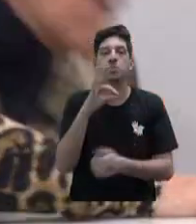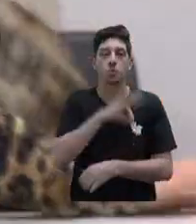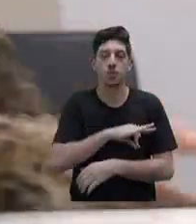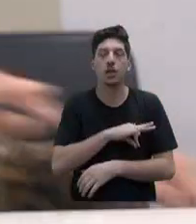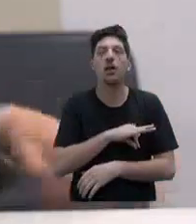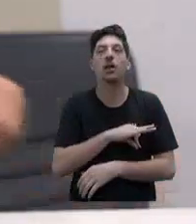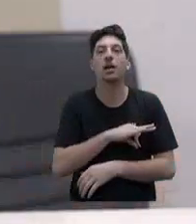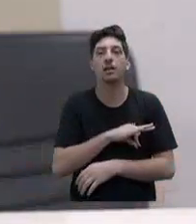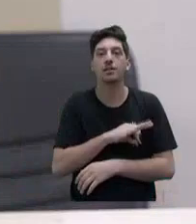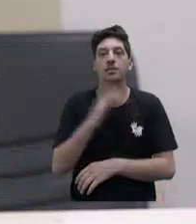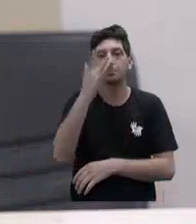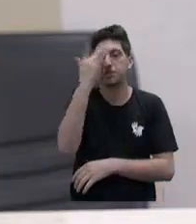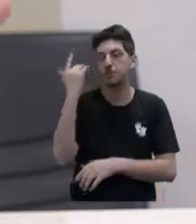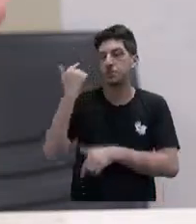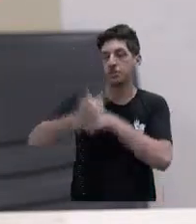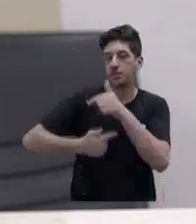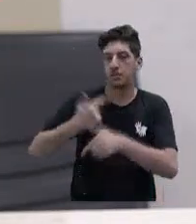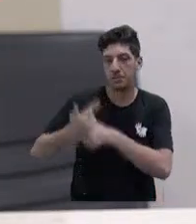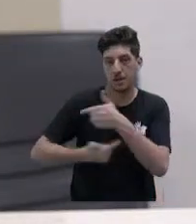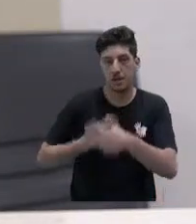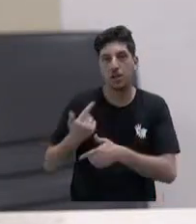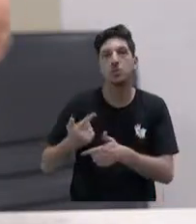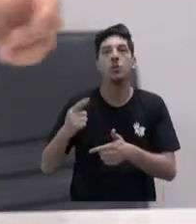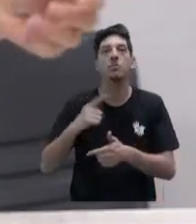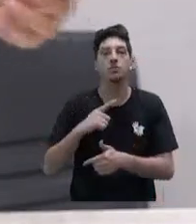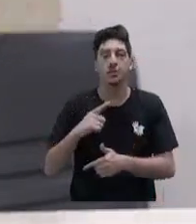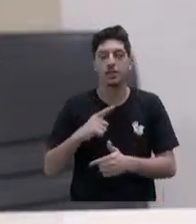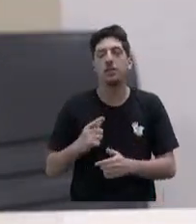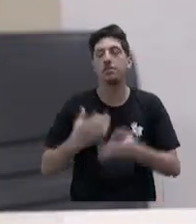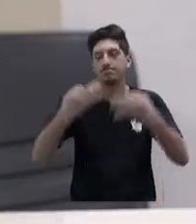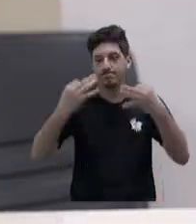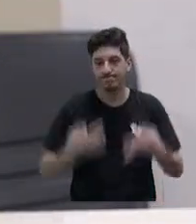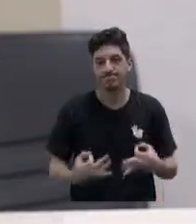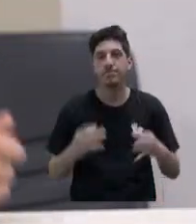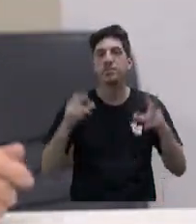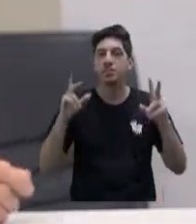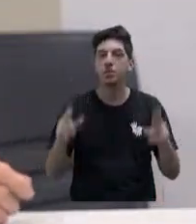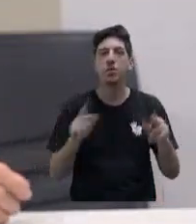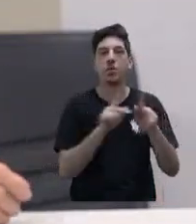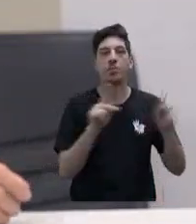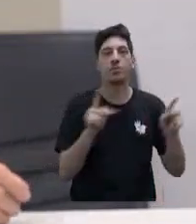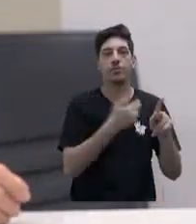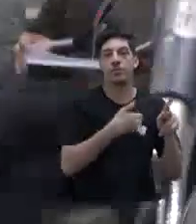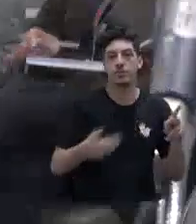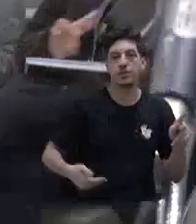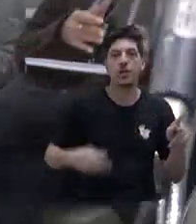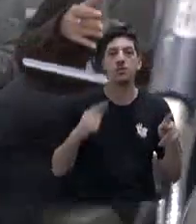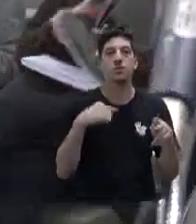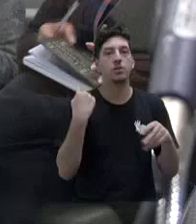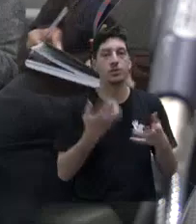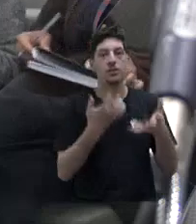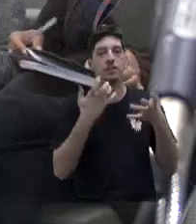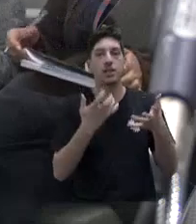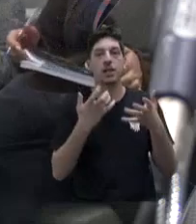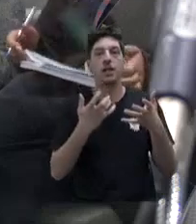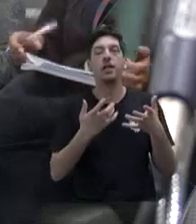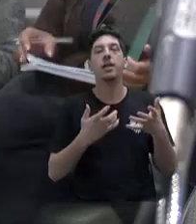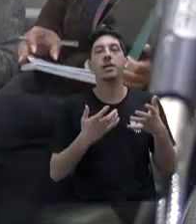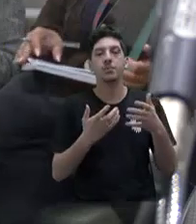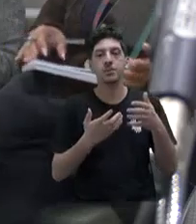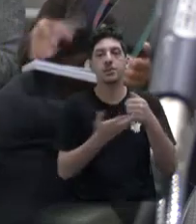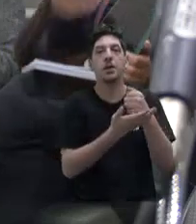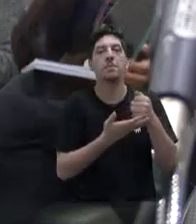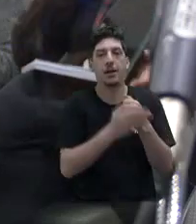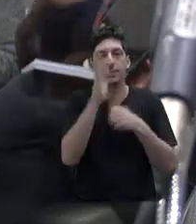salário dos trabalhadores, no mínimo, tenha a dignidade do mesmo que os professores do Estado, que nós queremos seja o piso